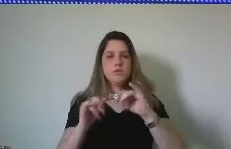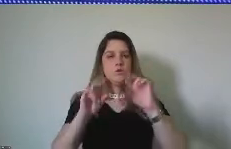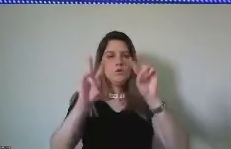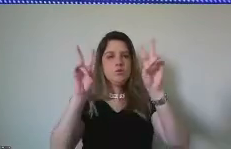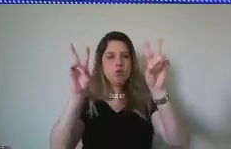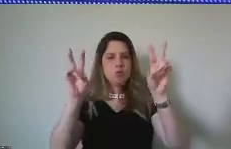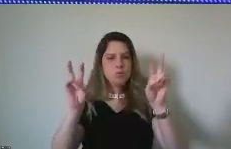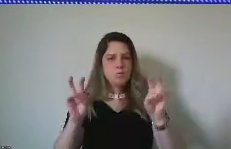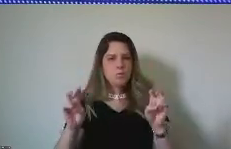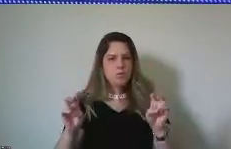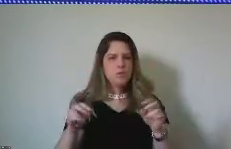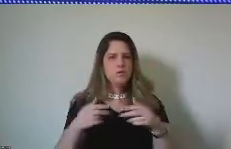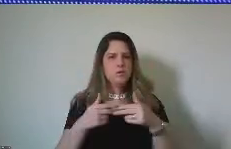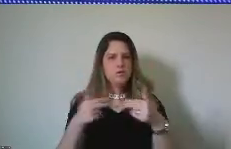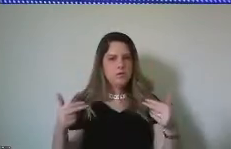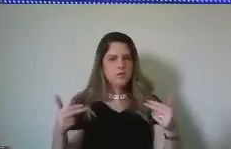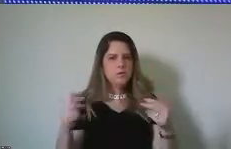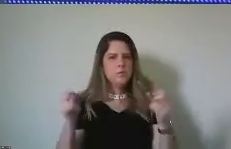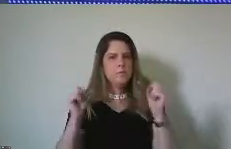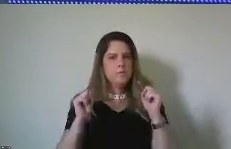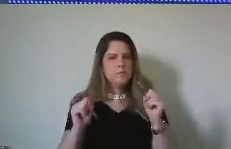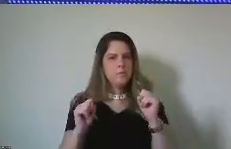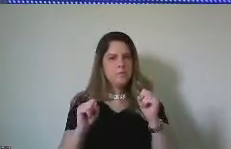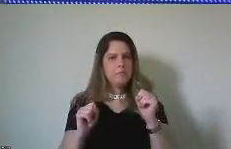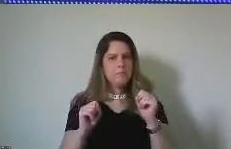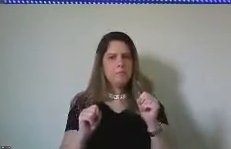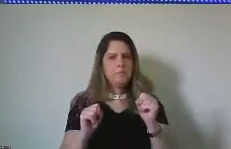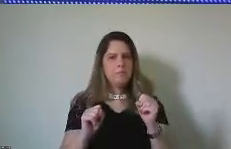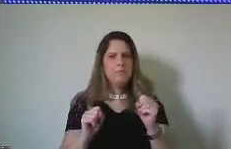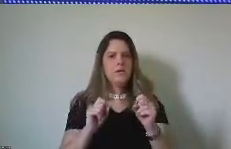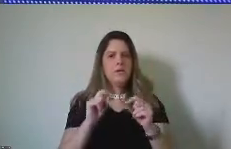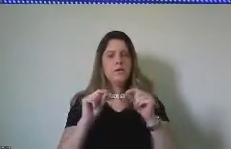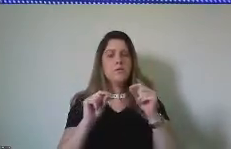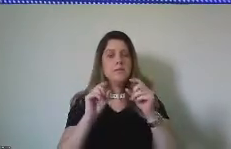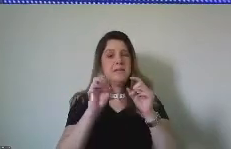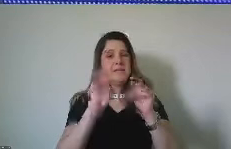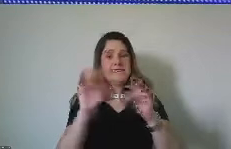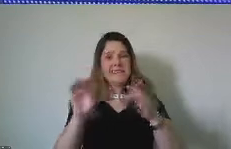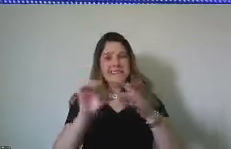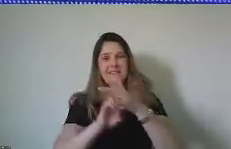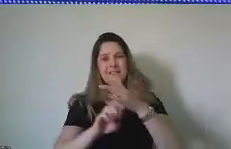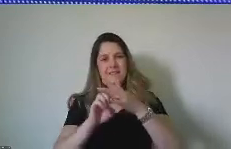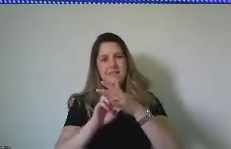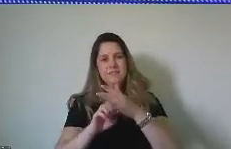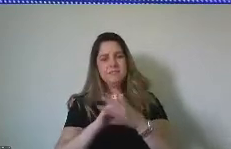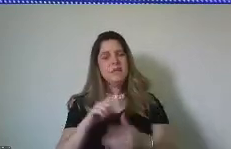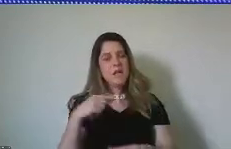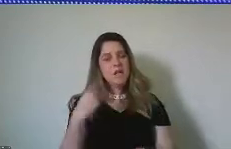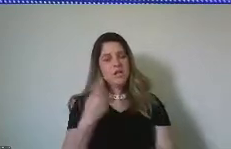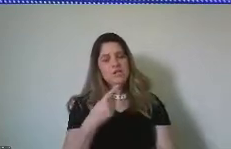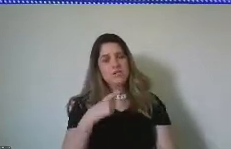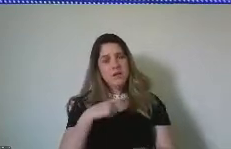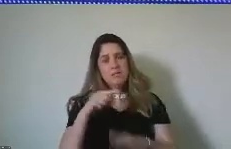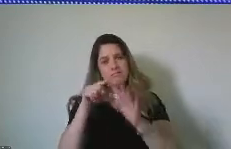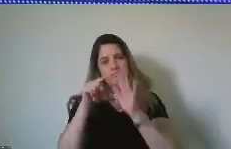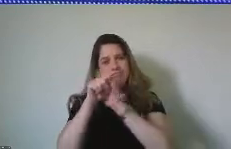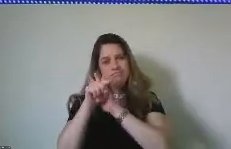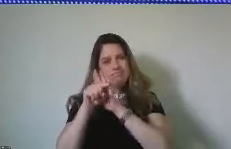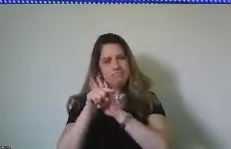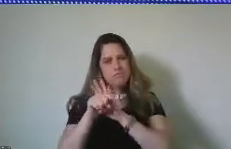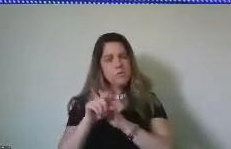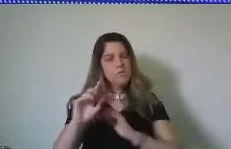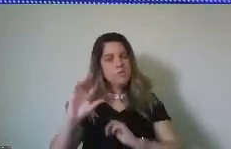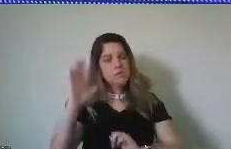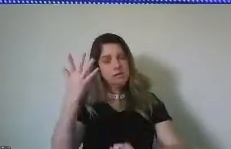né a solução que a neutralização muito o rico inadimplência e a gente vem monitorando rando essa situação ele